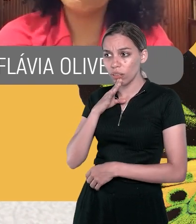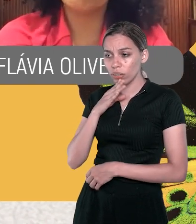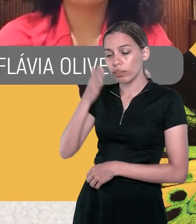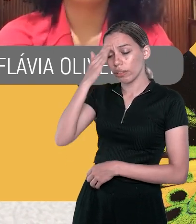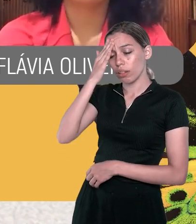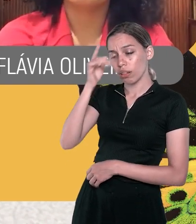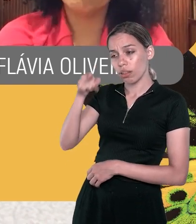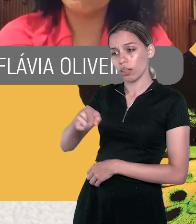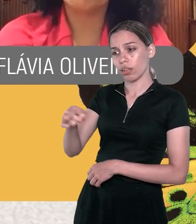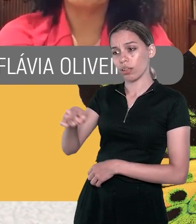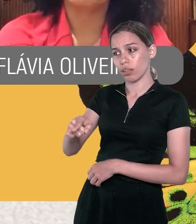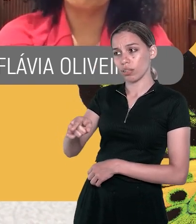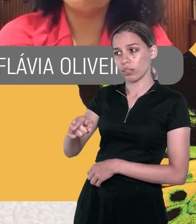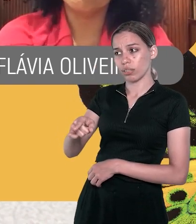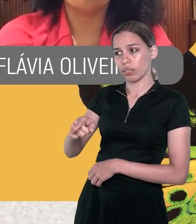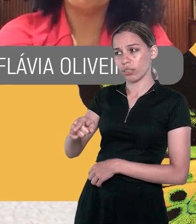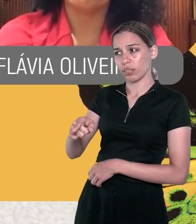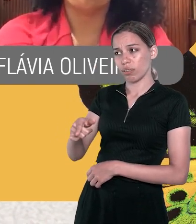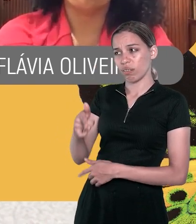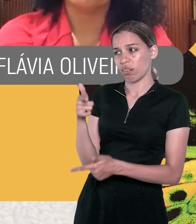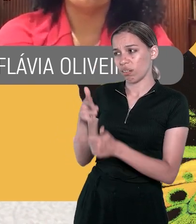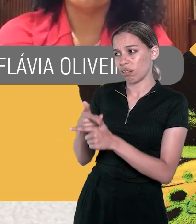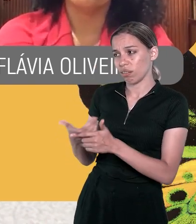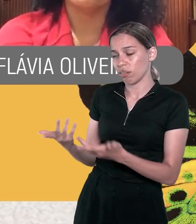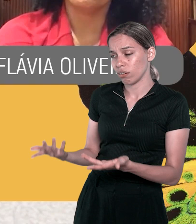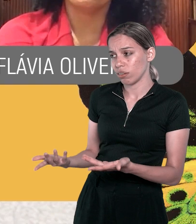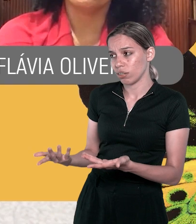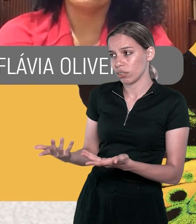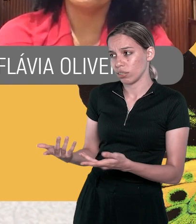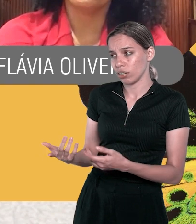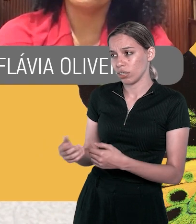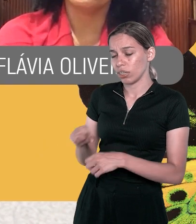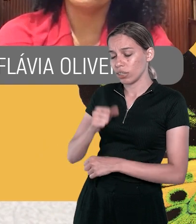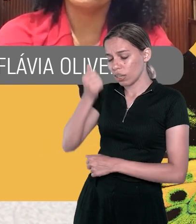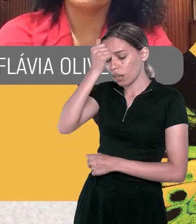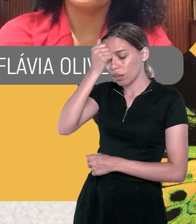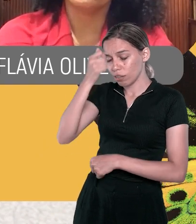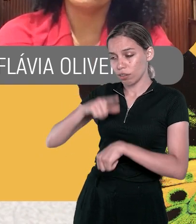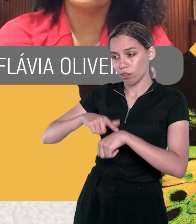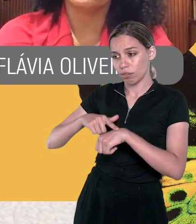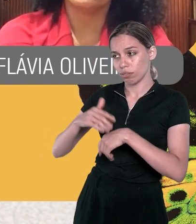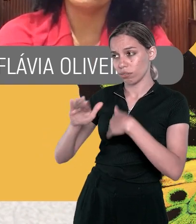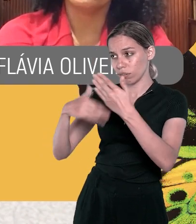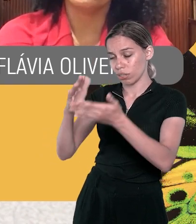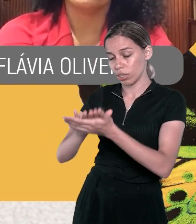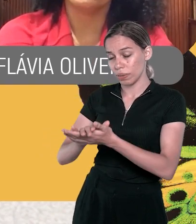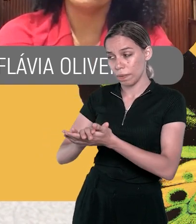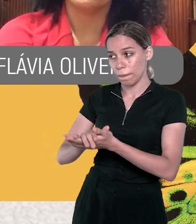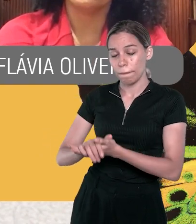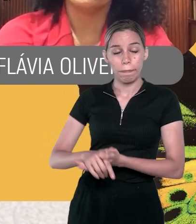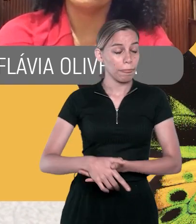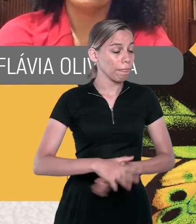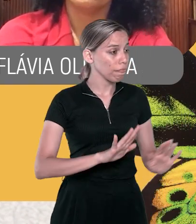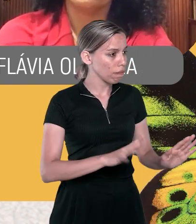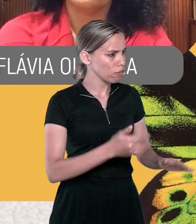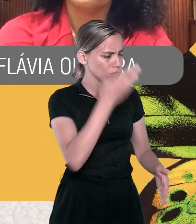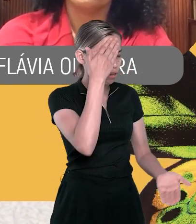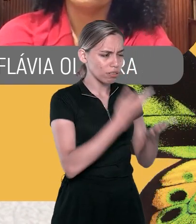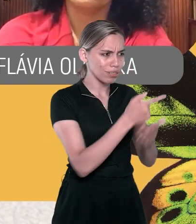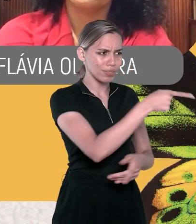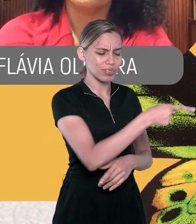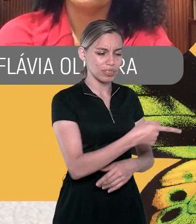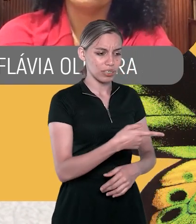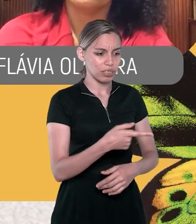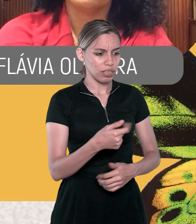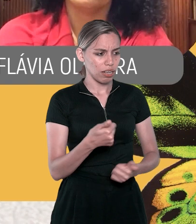irmão, isso sim, ainda que para se arrepender no momento seguinte. Só que foi tarde demais. Afonso, não acredito que você vai ficar do lado